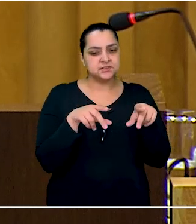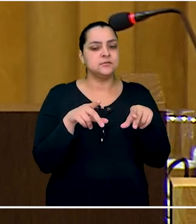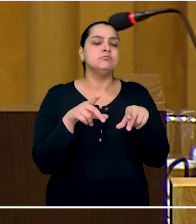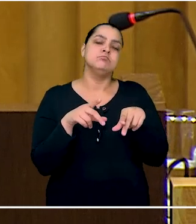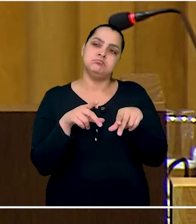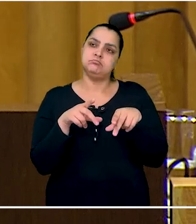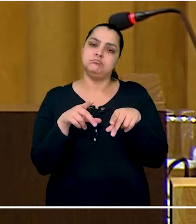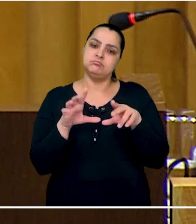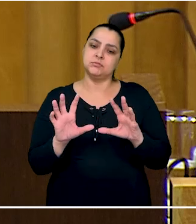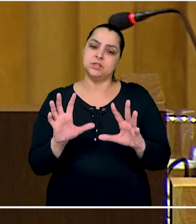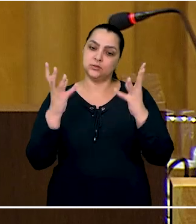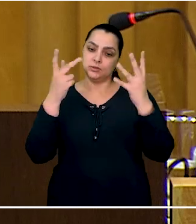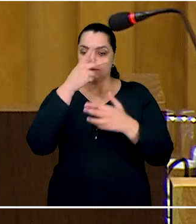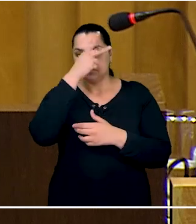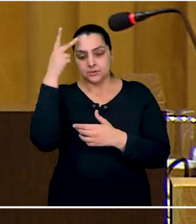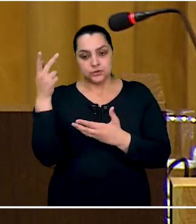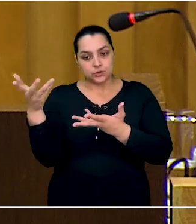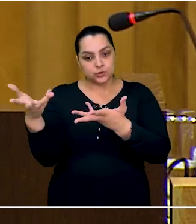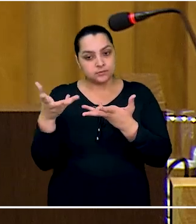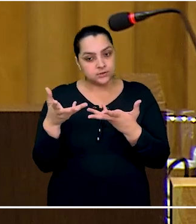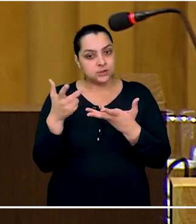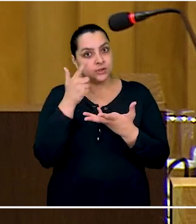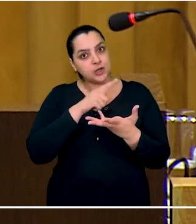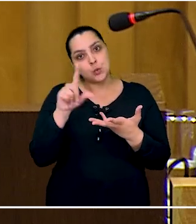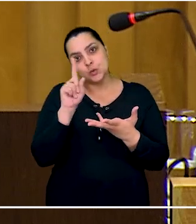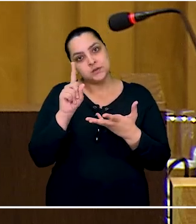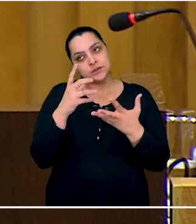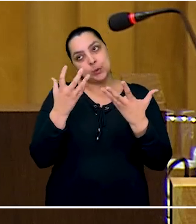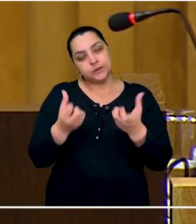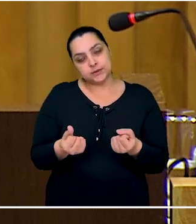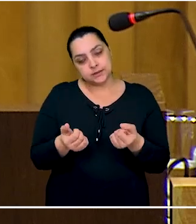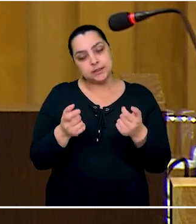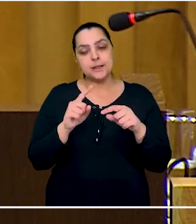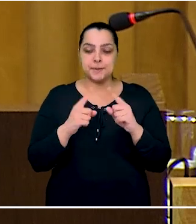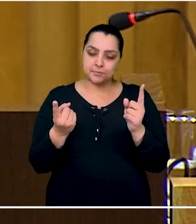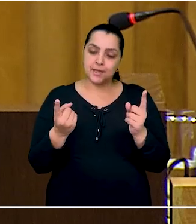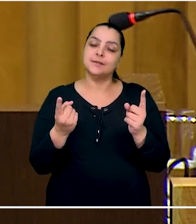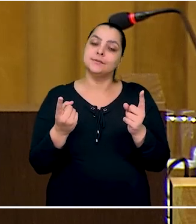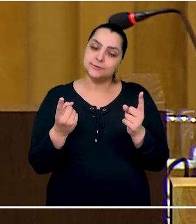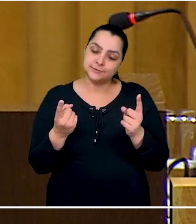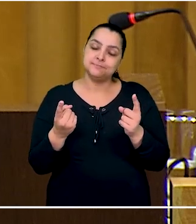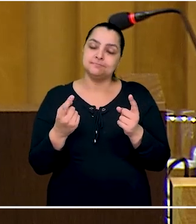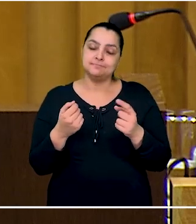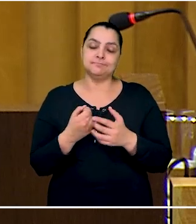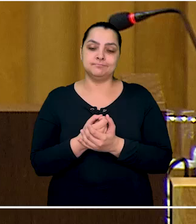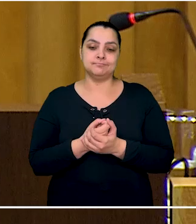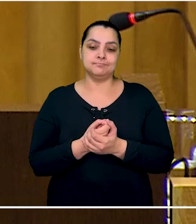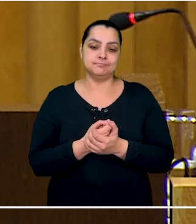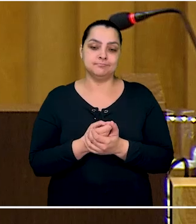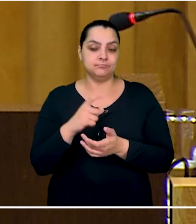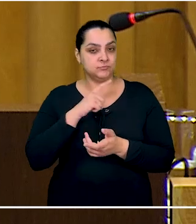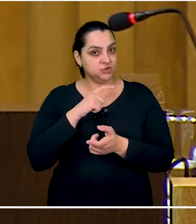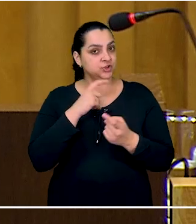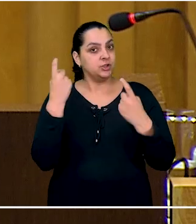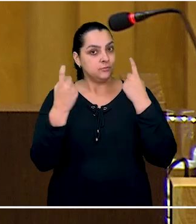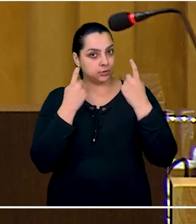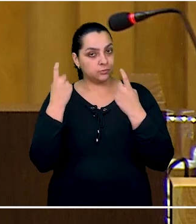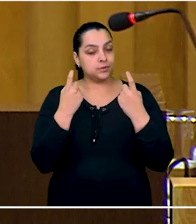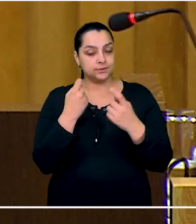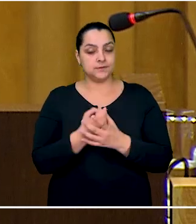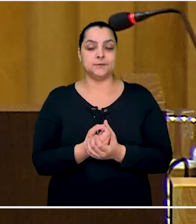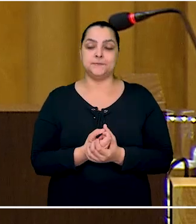por circunstâncias das pessoas convidadas não terem podido aceitar os convites, mas as designações elas tinham essa